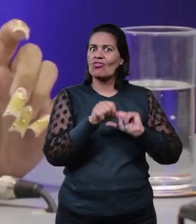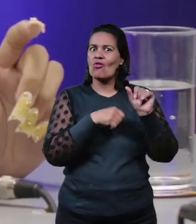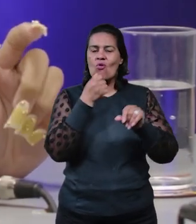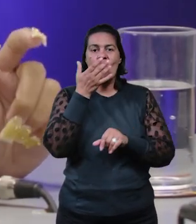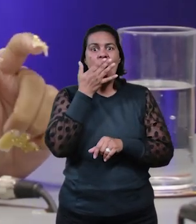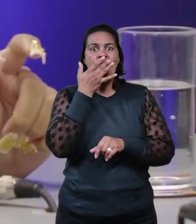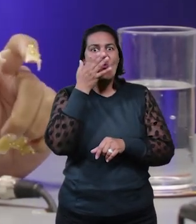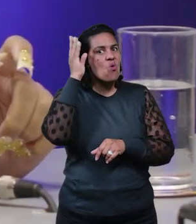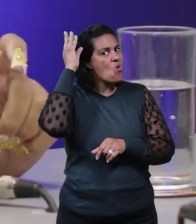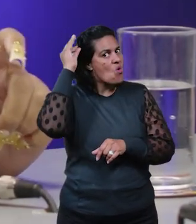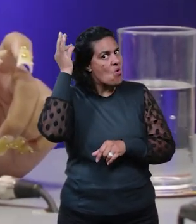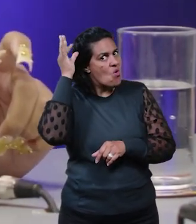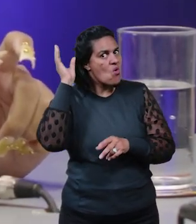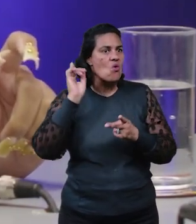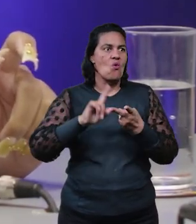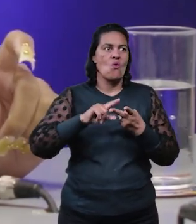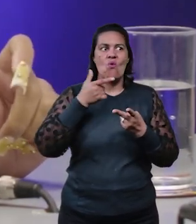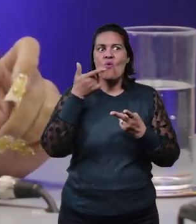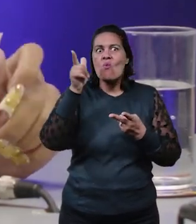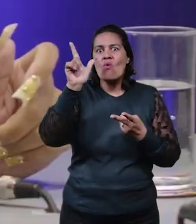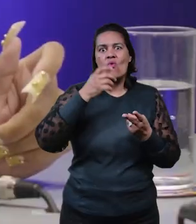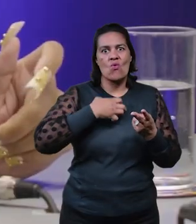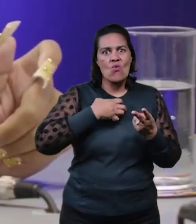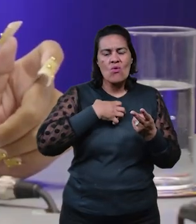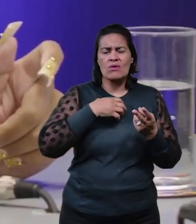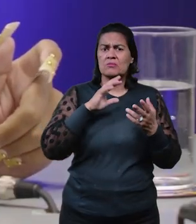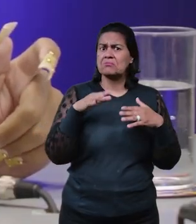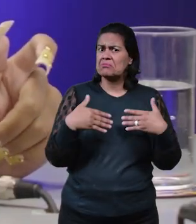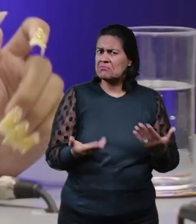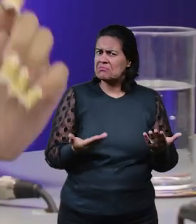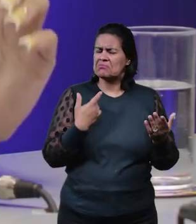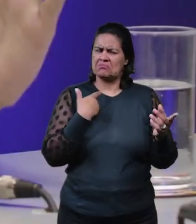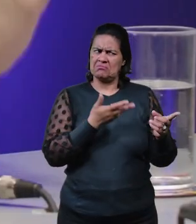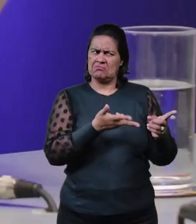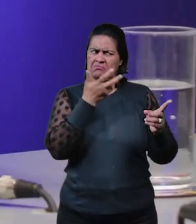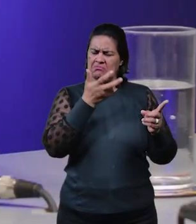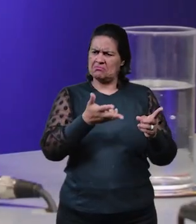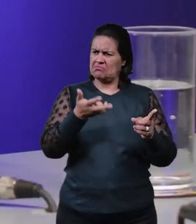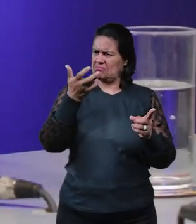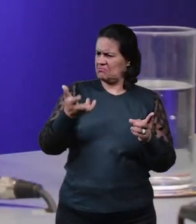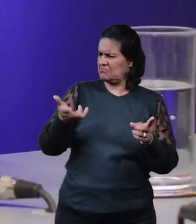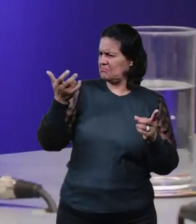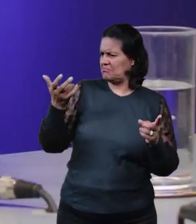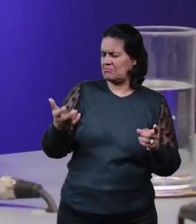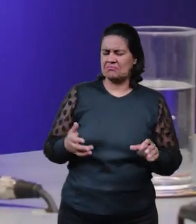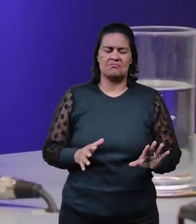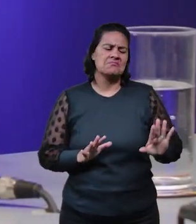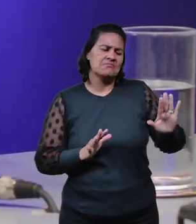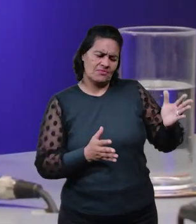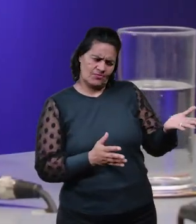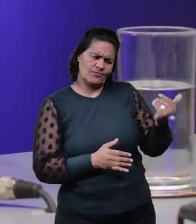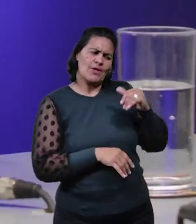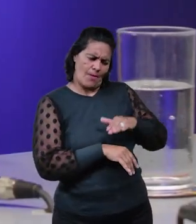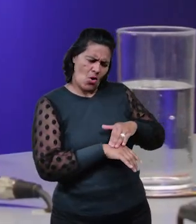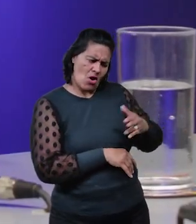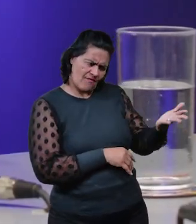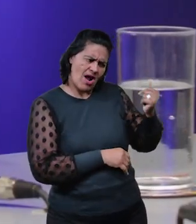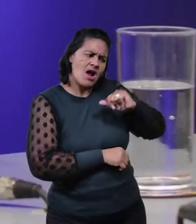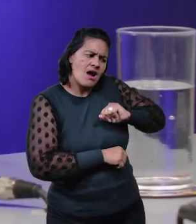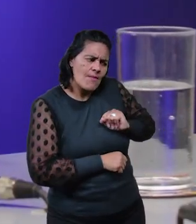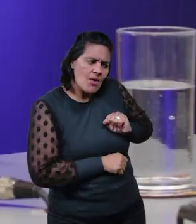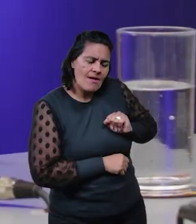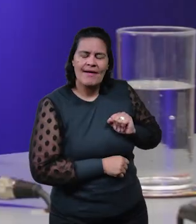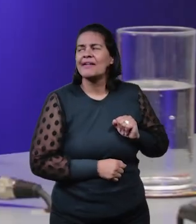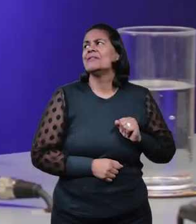cor, depois ela trocou a técnica e trazendo umas referências assim de Izzy. Eu falei, mulher, vamos conversar. Mudou alguma coisa? Ela